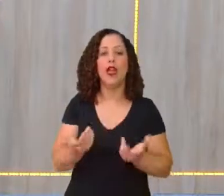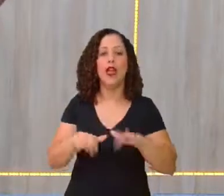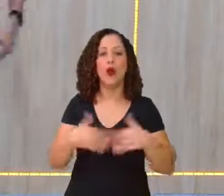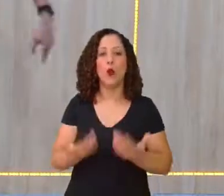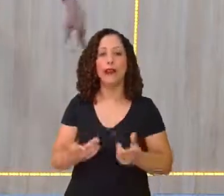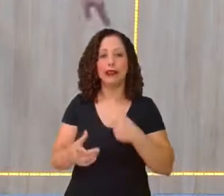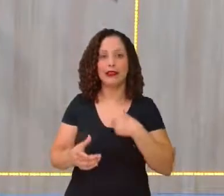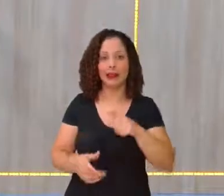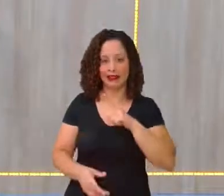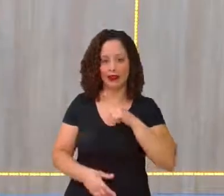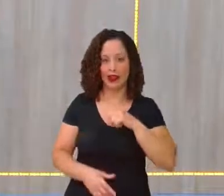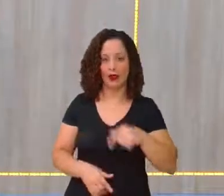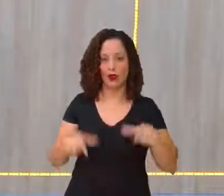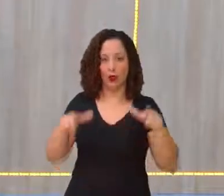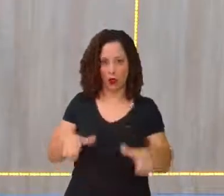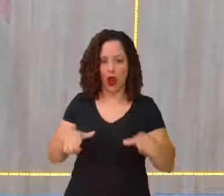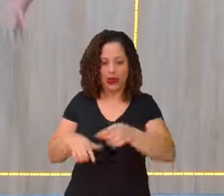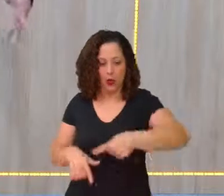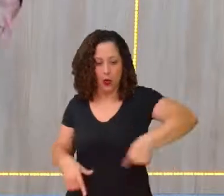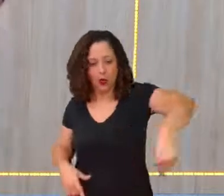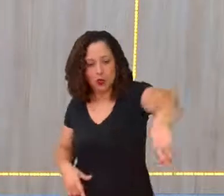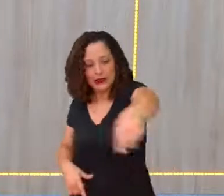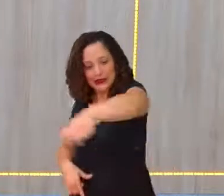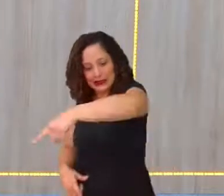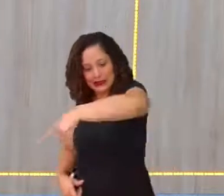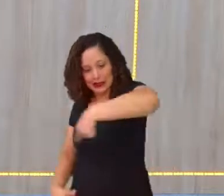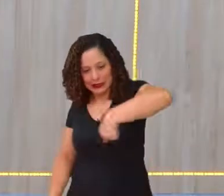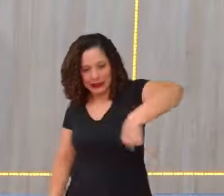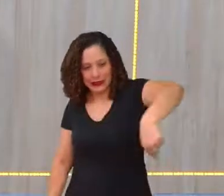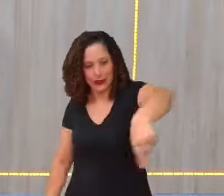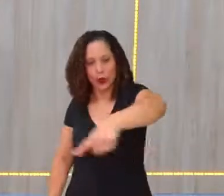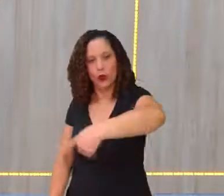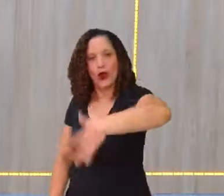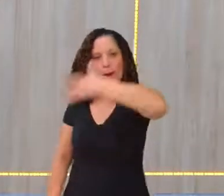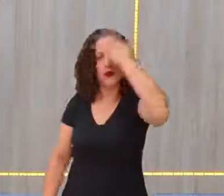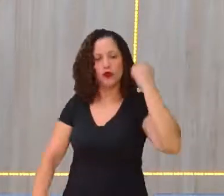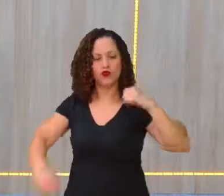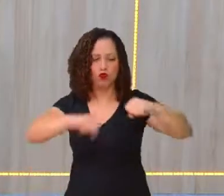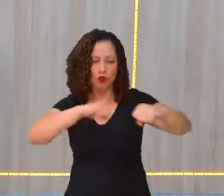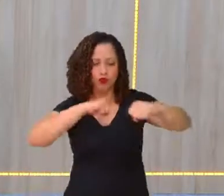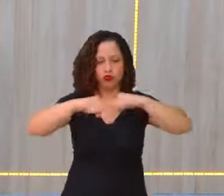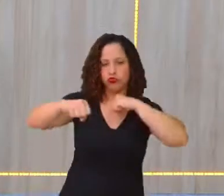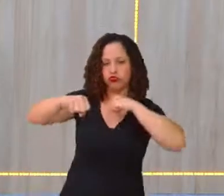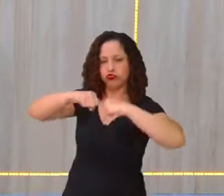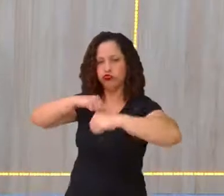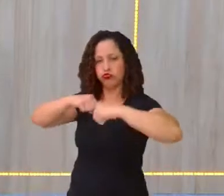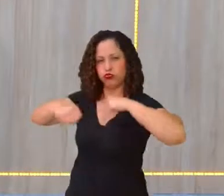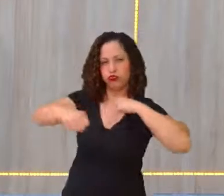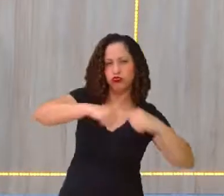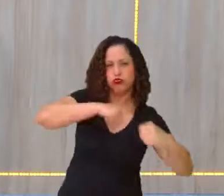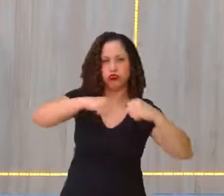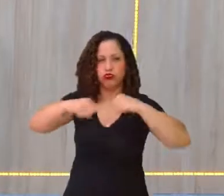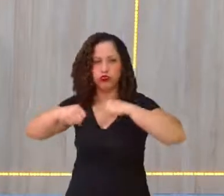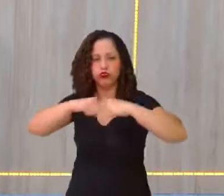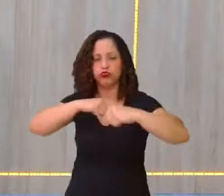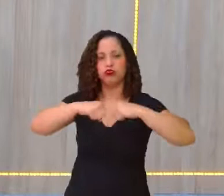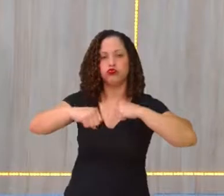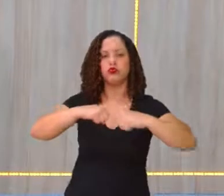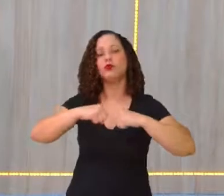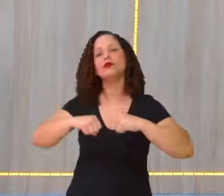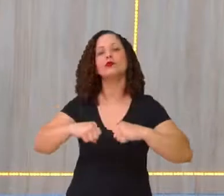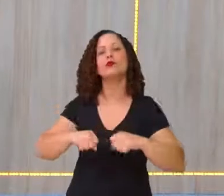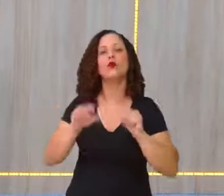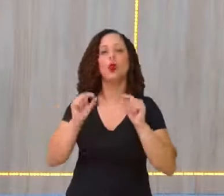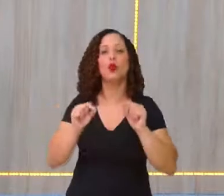Então tem um círculo lá e as pessoas elas entram em um confronto, em uma disputa